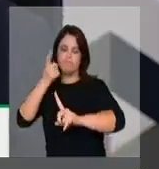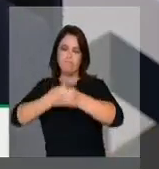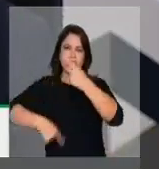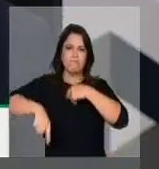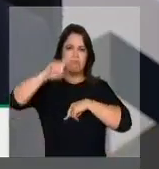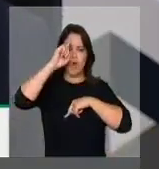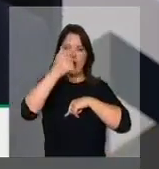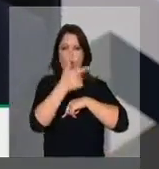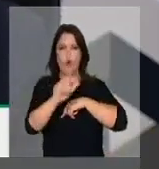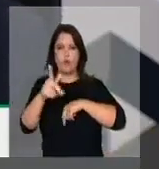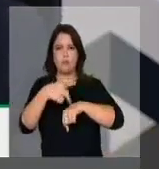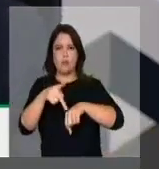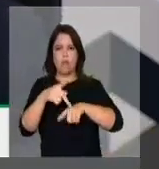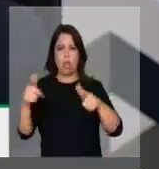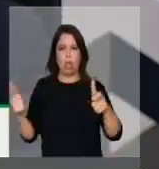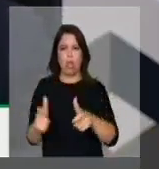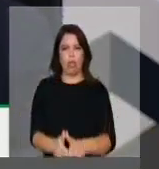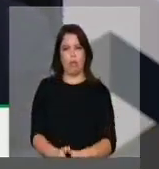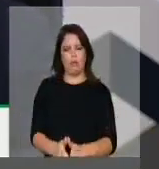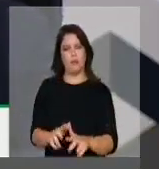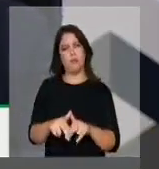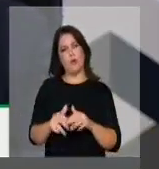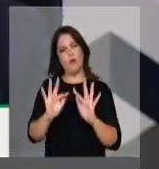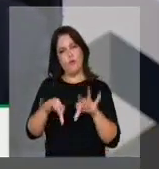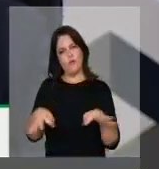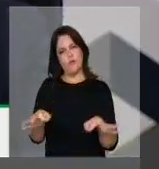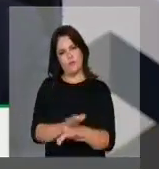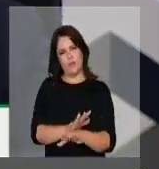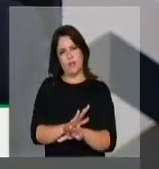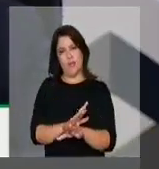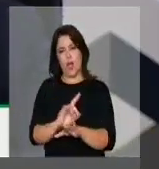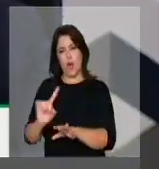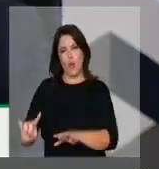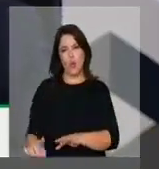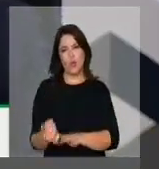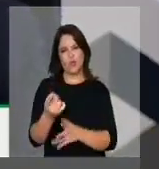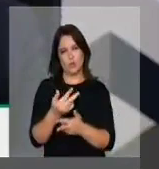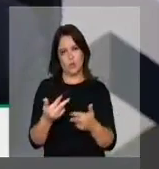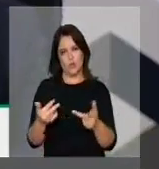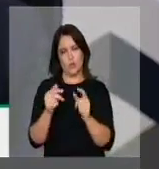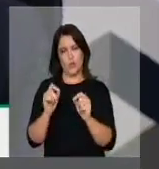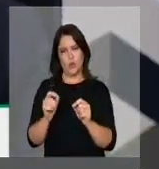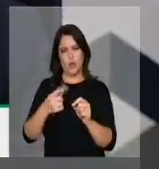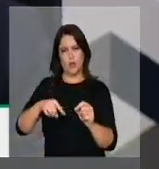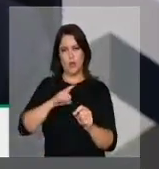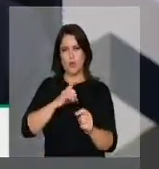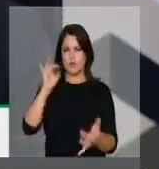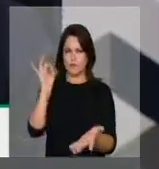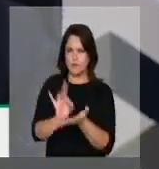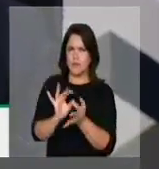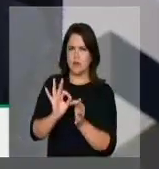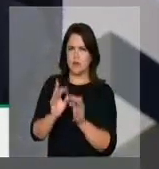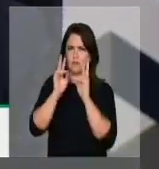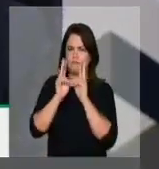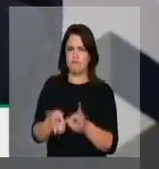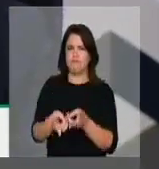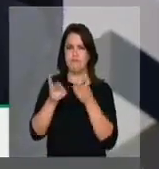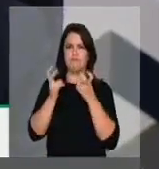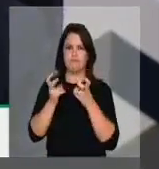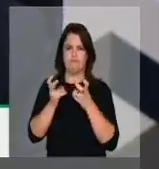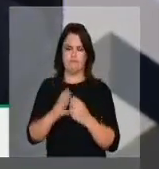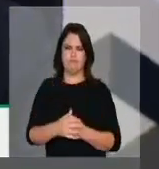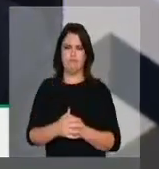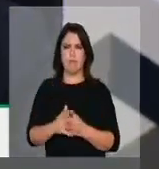por que outras fracassam? E aqui eu termino com o último ponto. O que nós de fato vemos